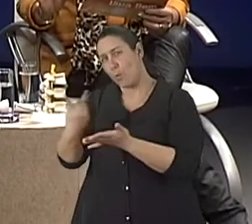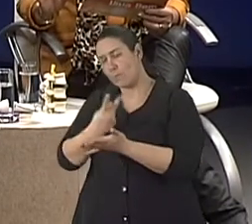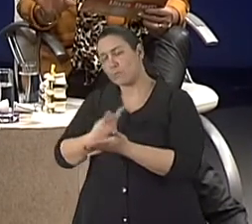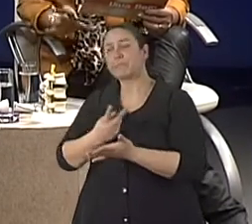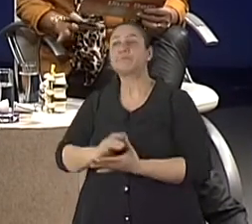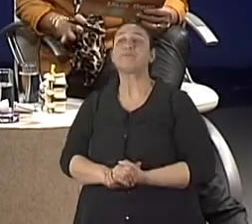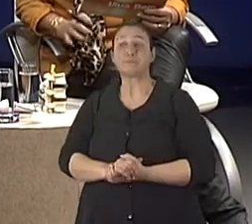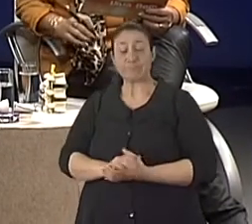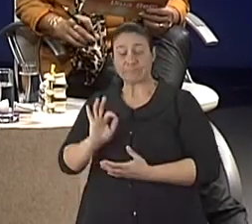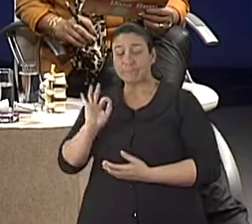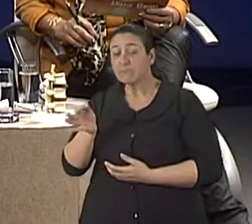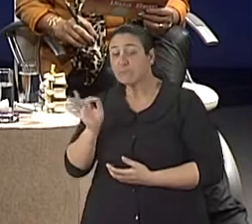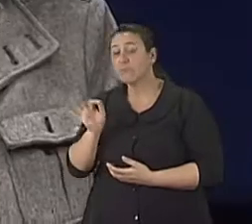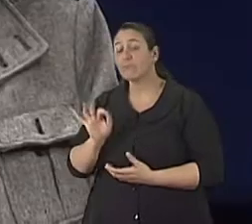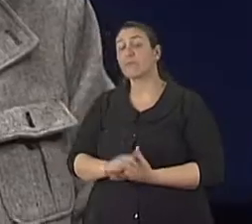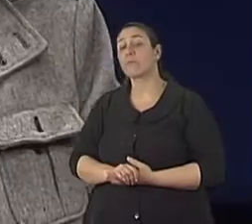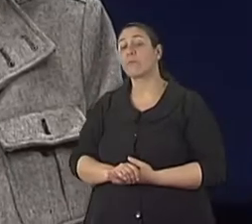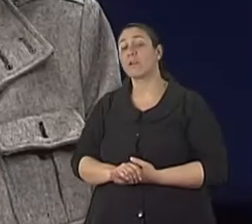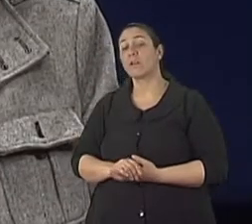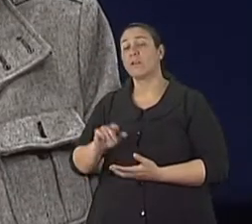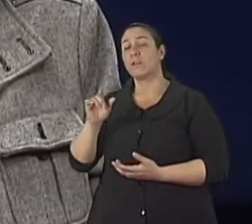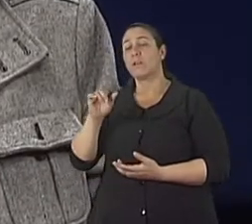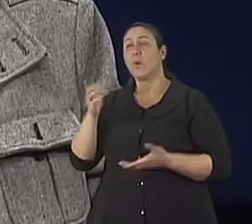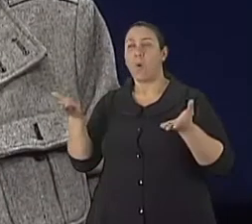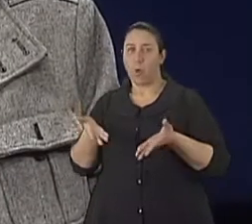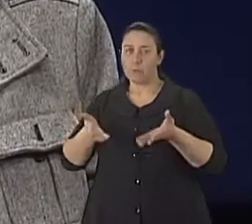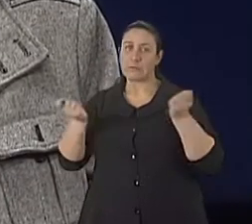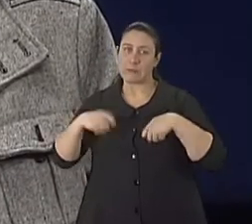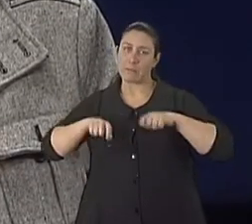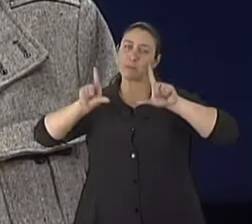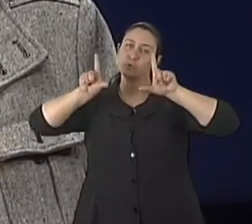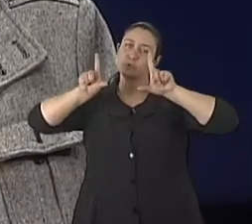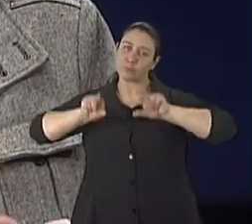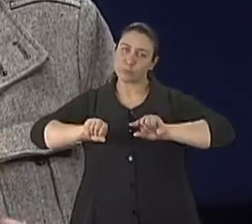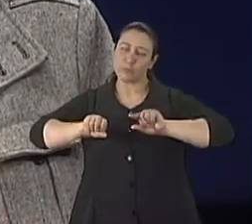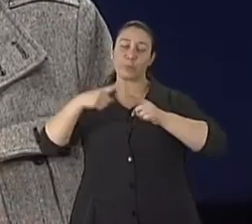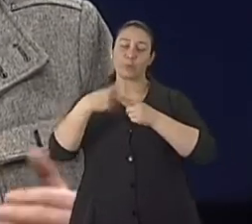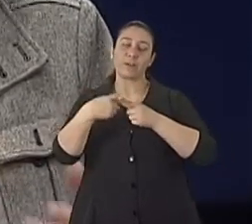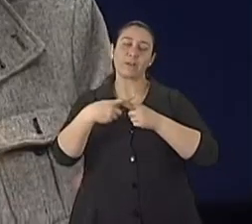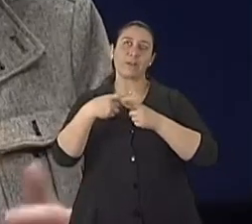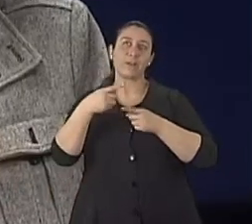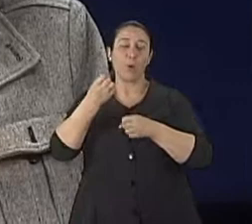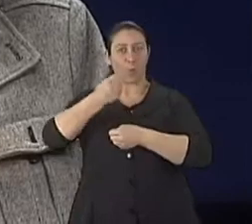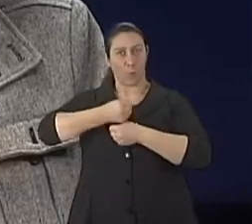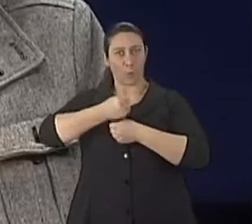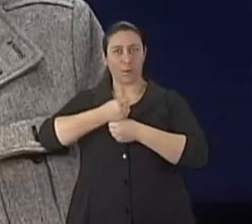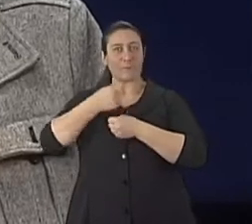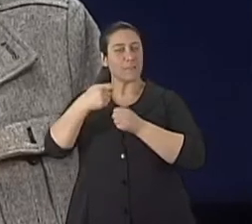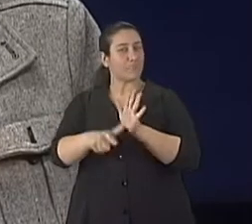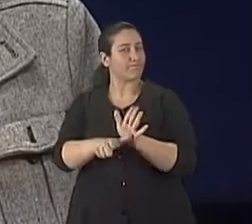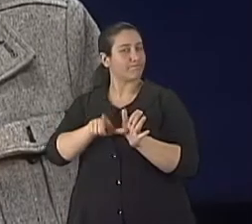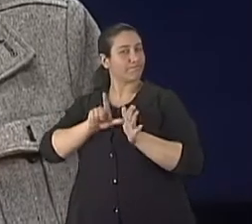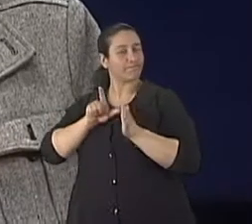perfeito bem a hoje prato minimizá a coluna eu acho que tem que ser um tratamento bastante precoce